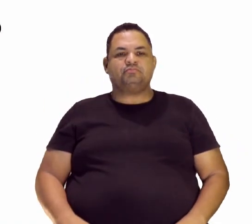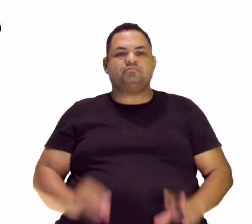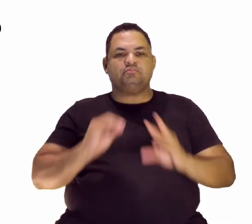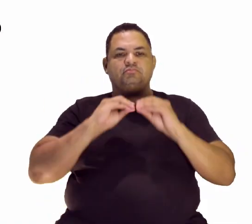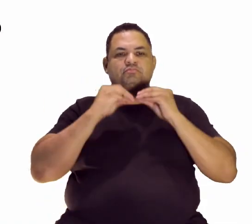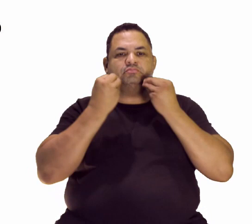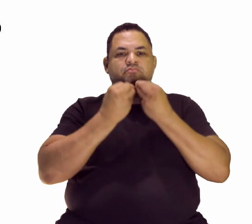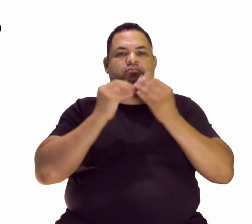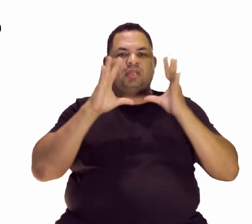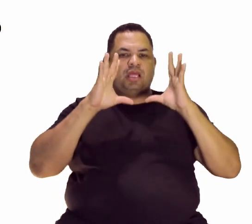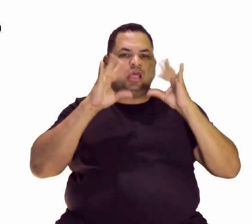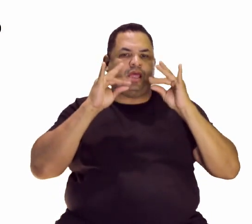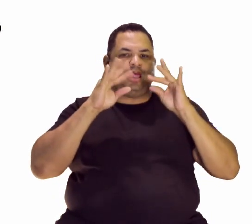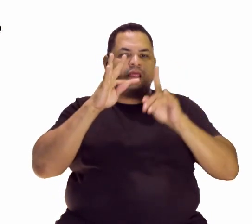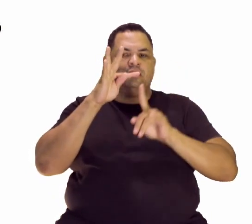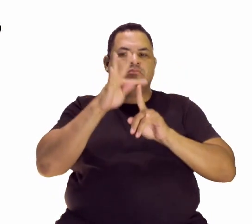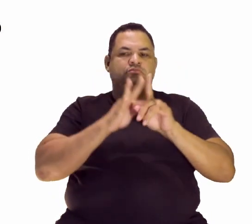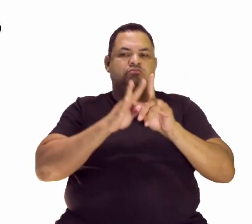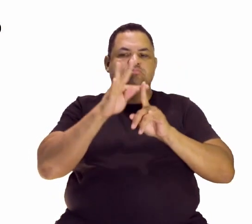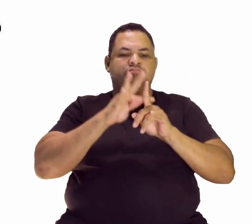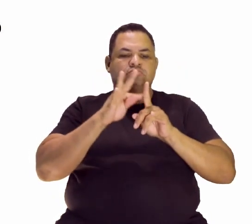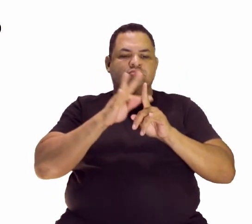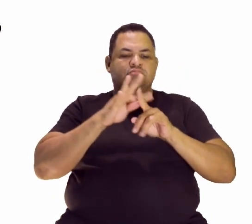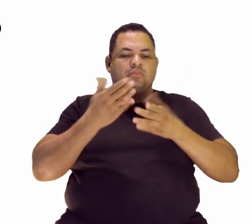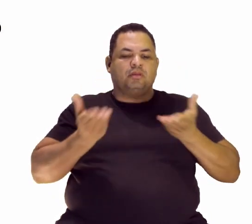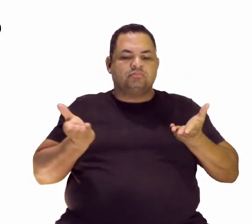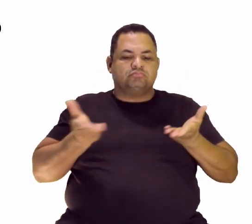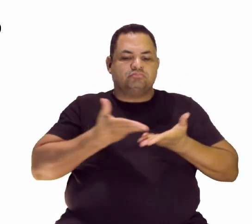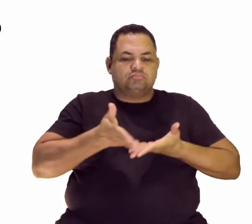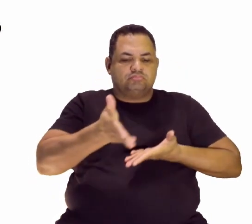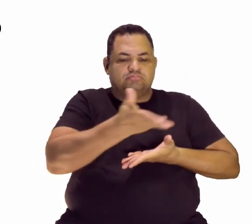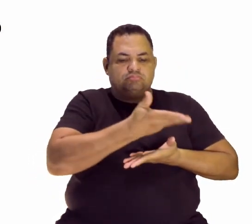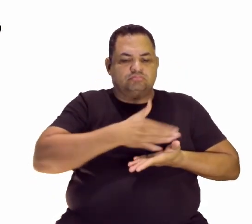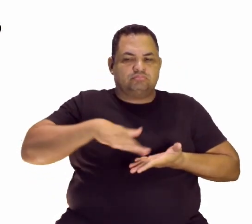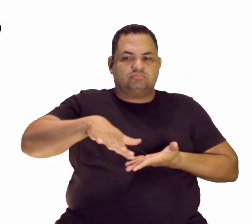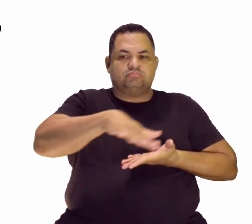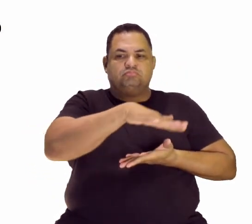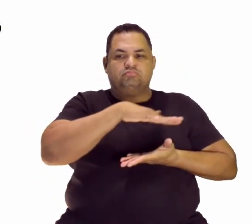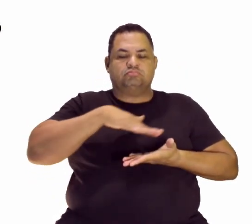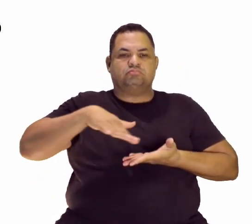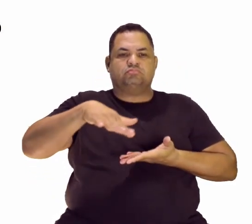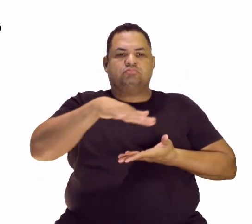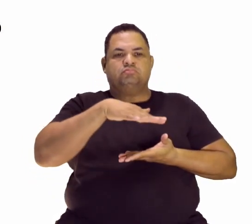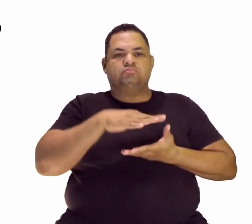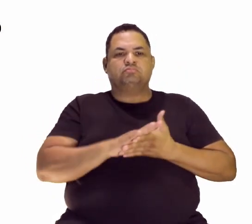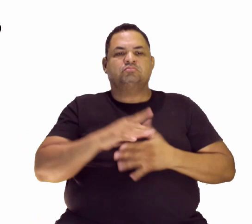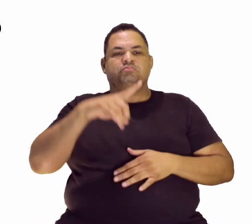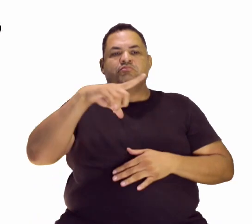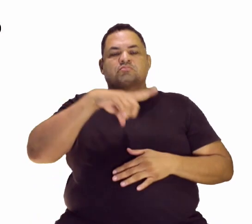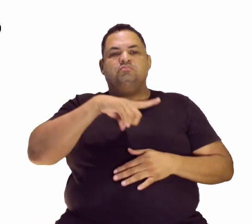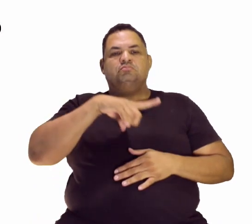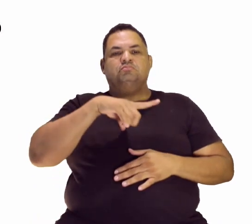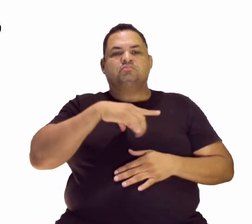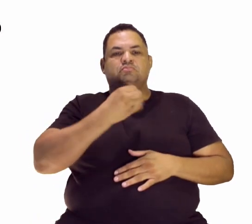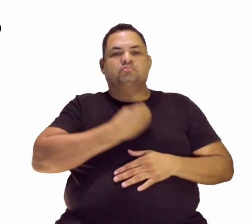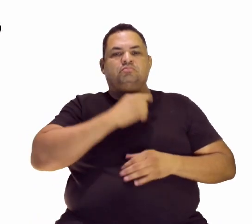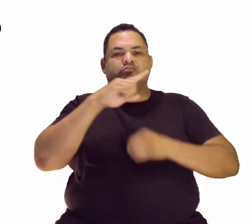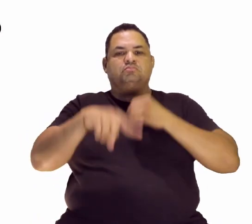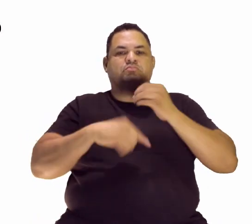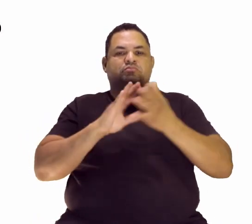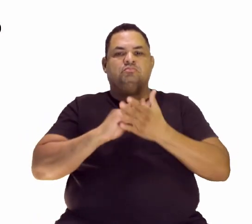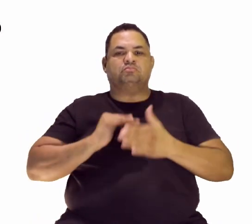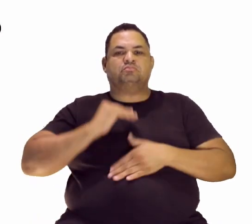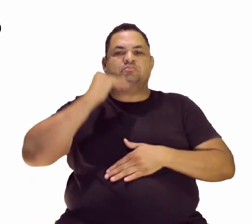é uma substância líquida quando está na temperatura ambiente. Letra C, possui número